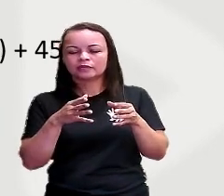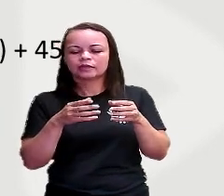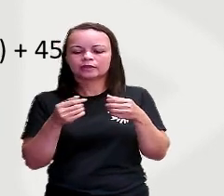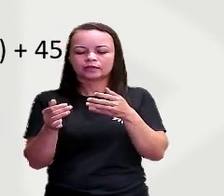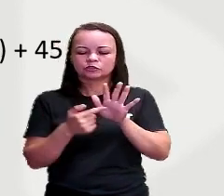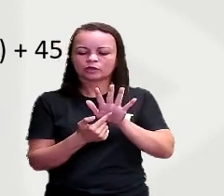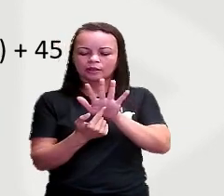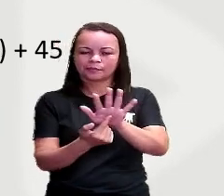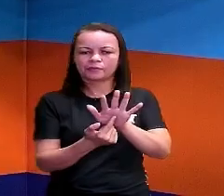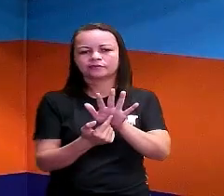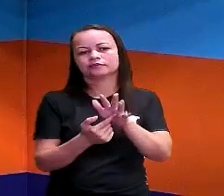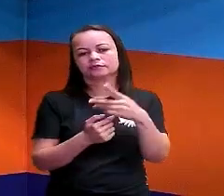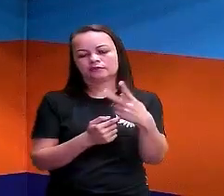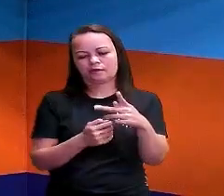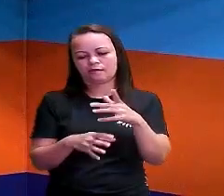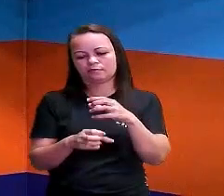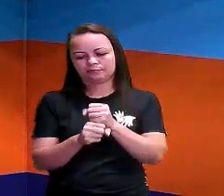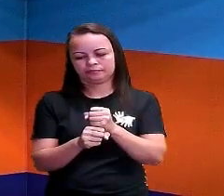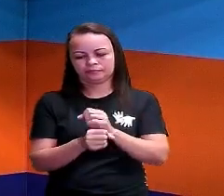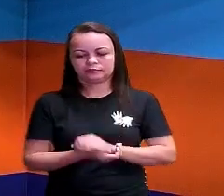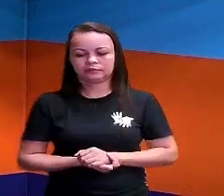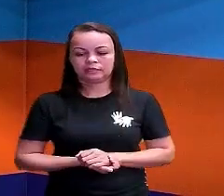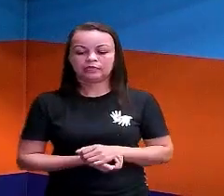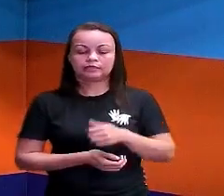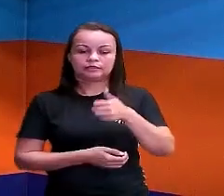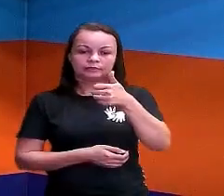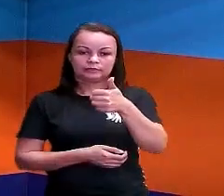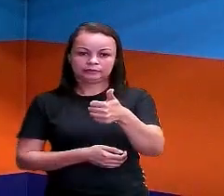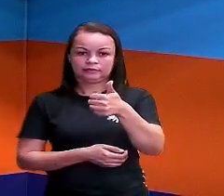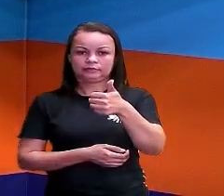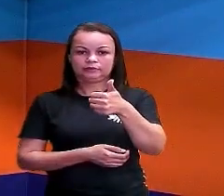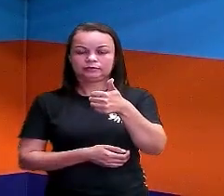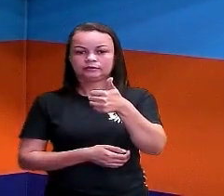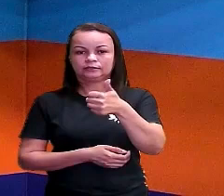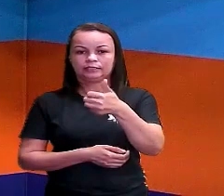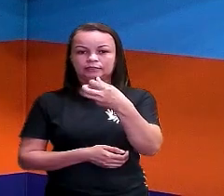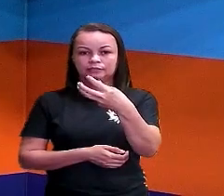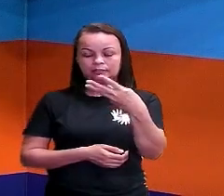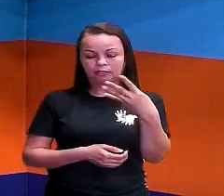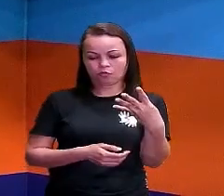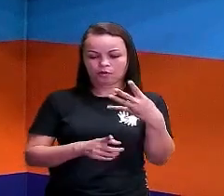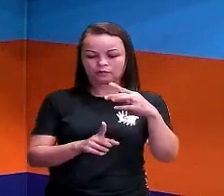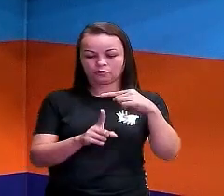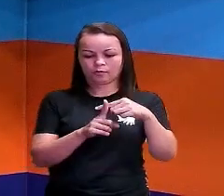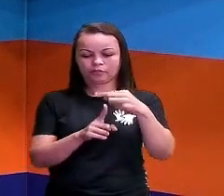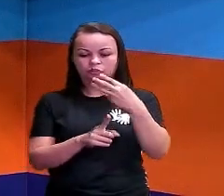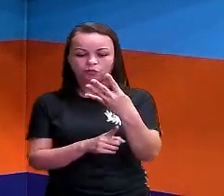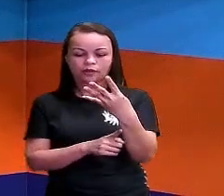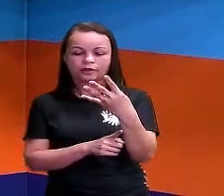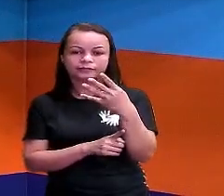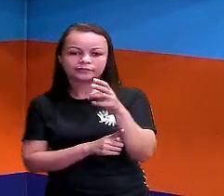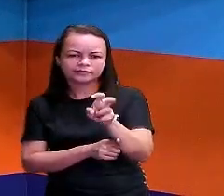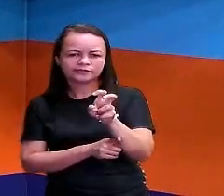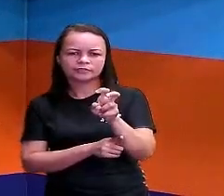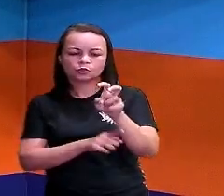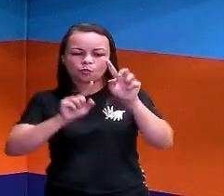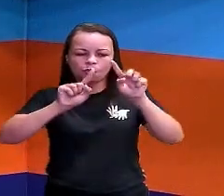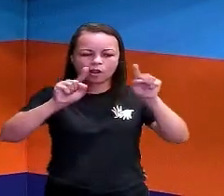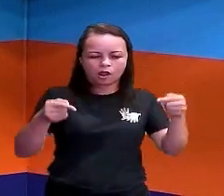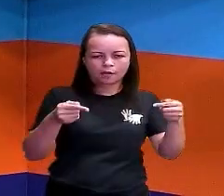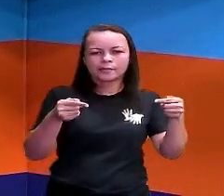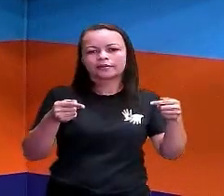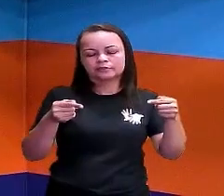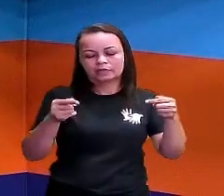de representar a soma. 134 mais 45, ó, entre parênteses. Adiciono primeiro esses dois e